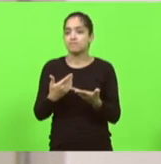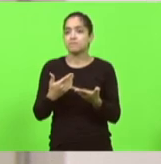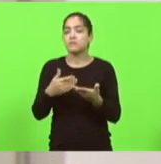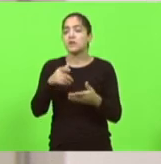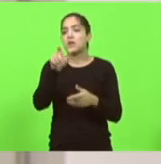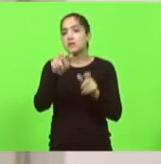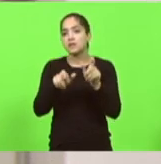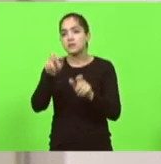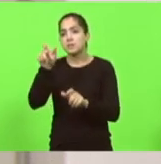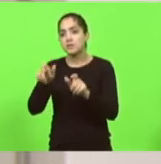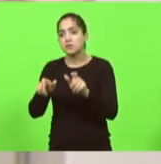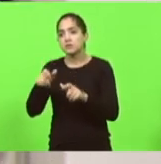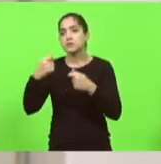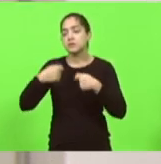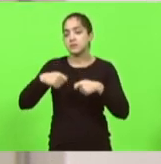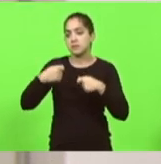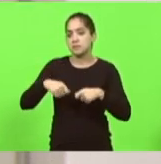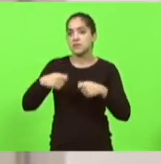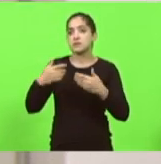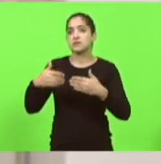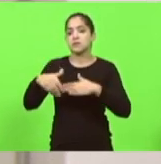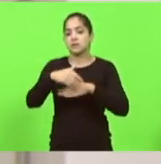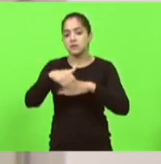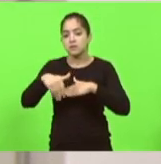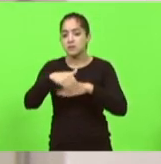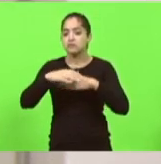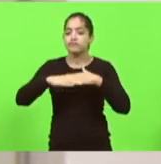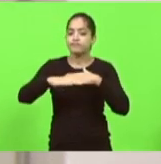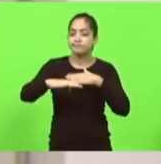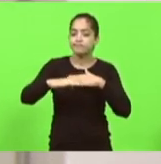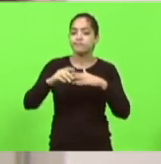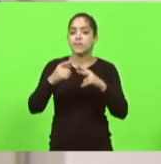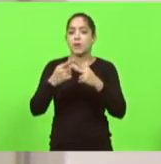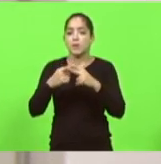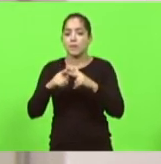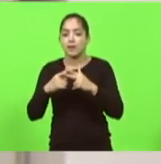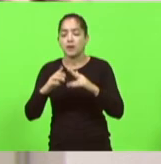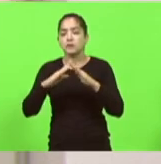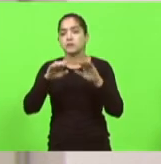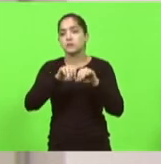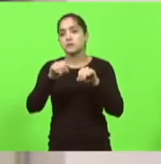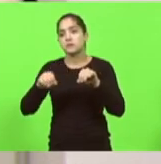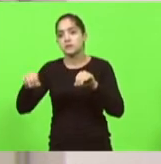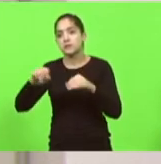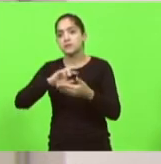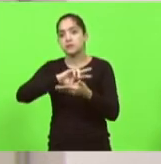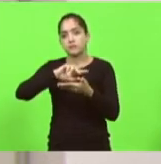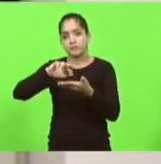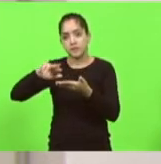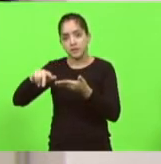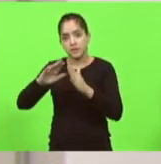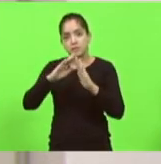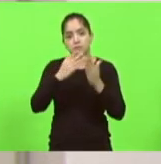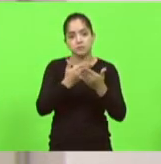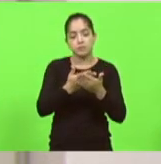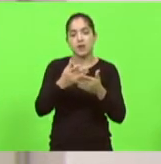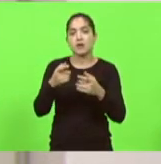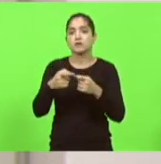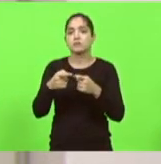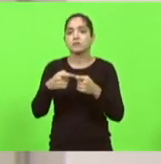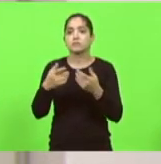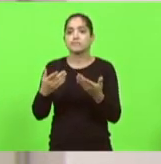lá, precisando do asfalto, da água, do esgoto, do saneamento básico, enfim, da escola, do médico, do postinho de